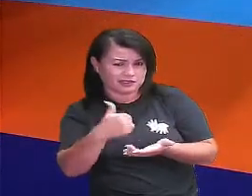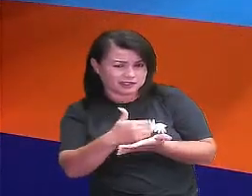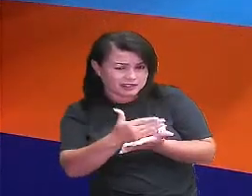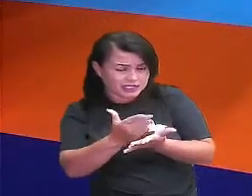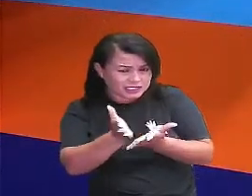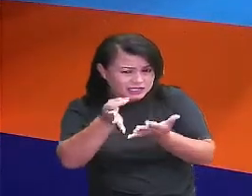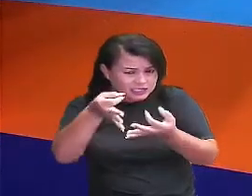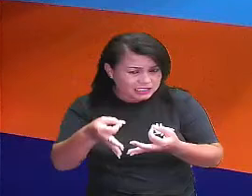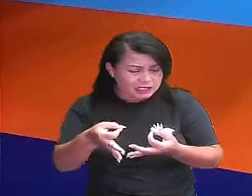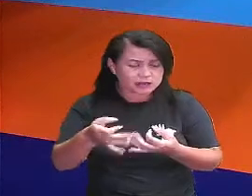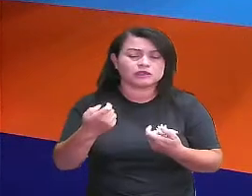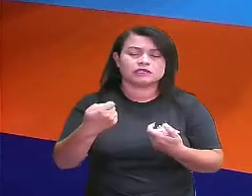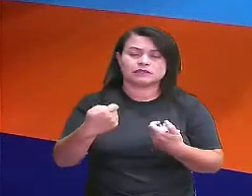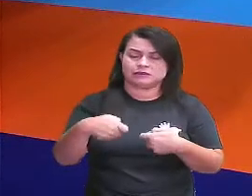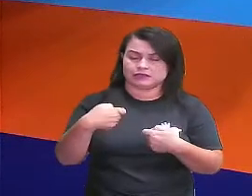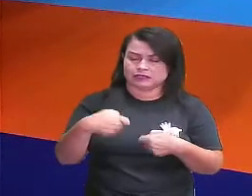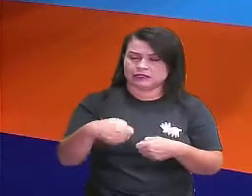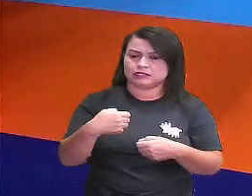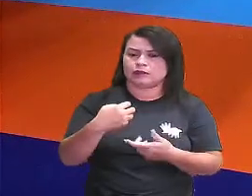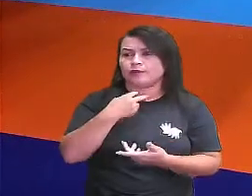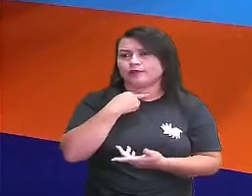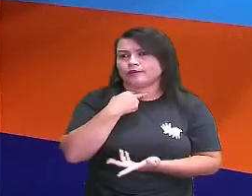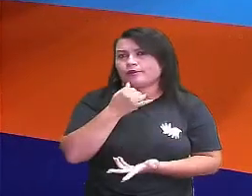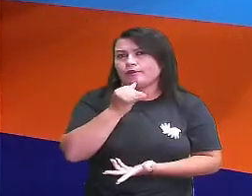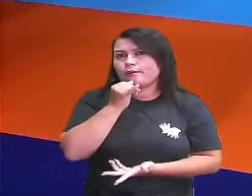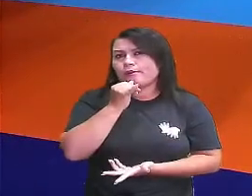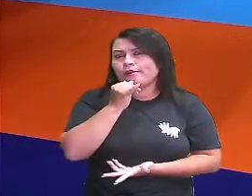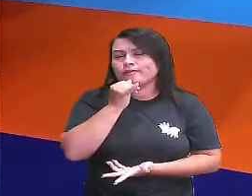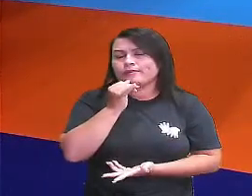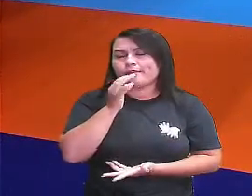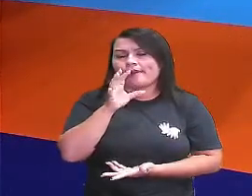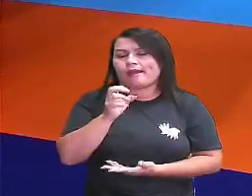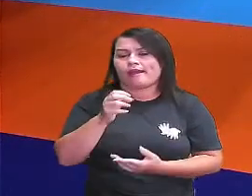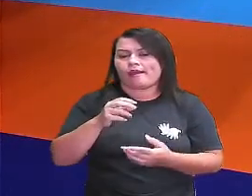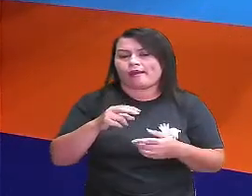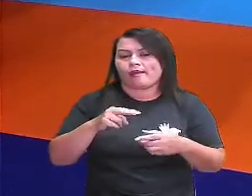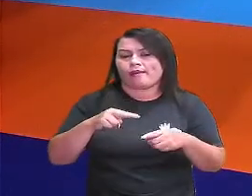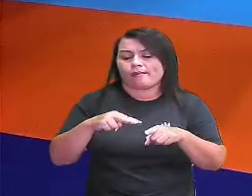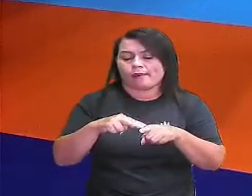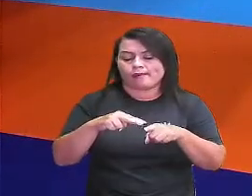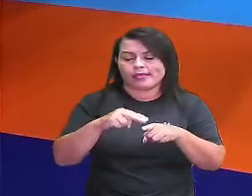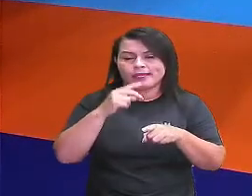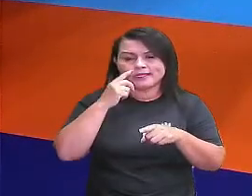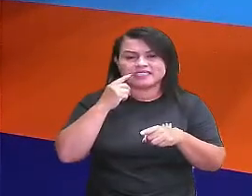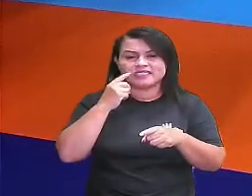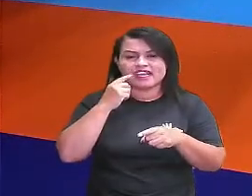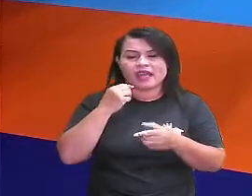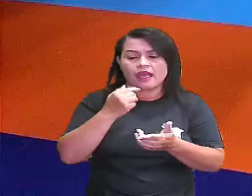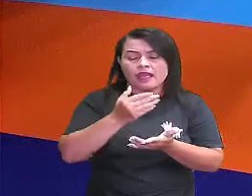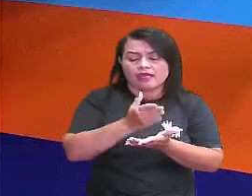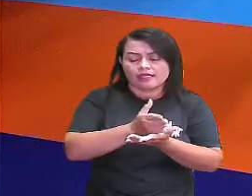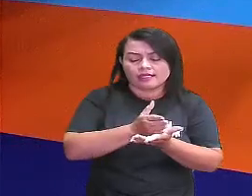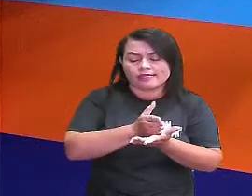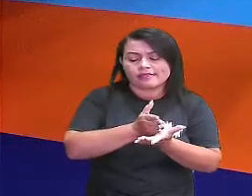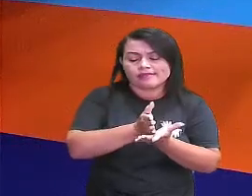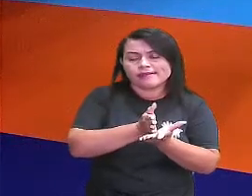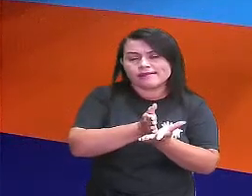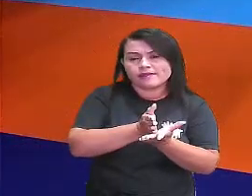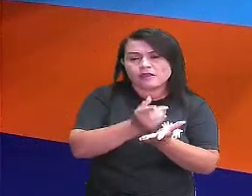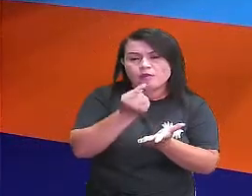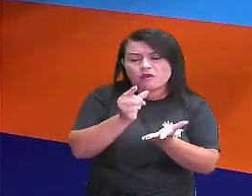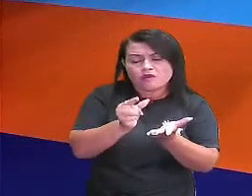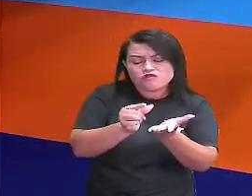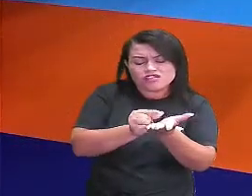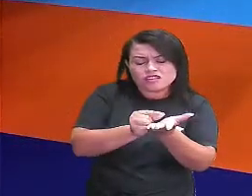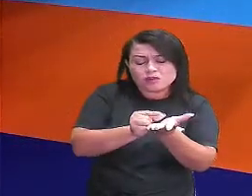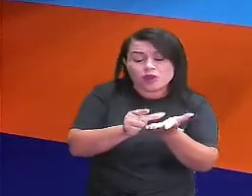mesmo tamanho. Eu não posso pegar uma pizza e dividir uma fatinha fininha e uma mais grossa. A pizza ela tem que estar